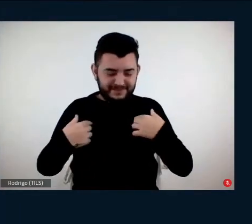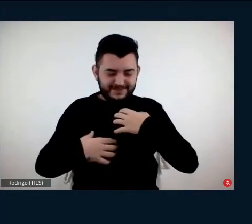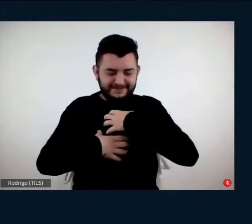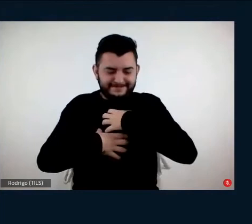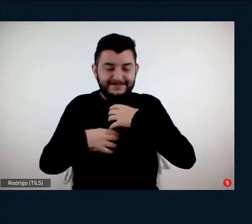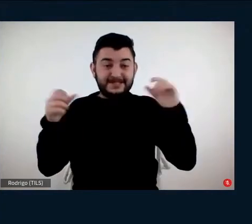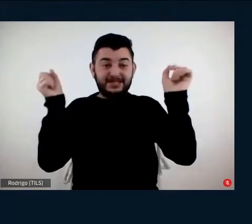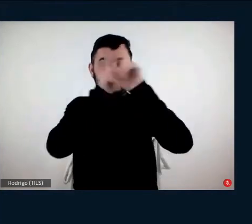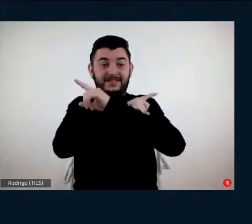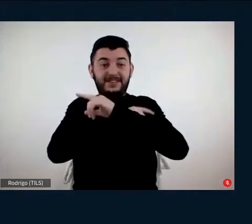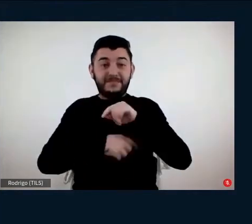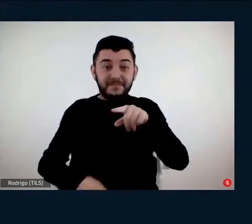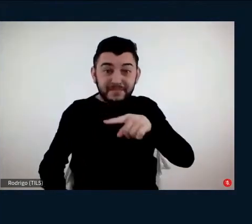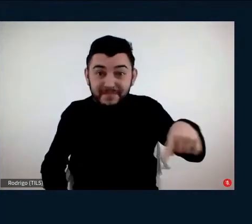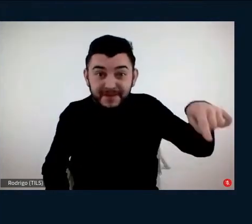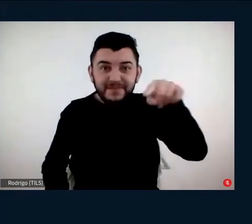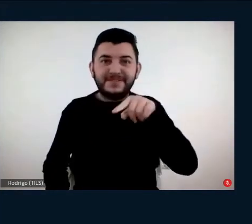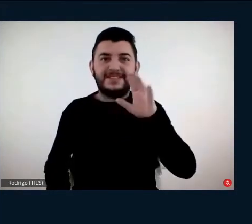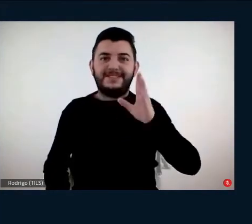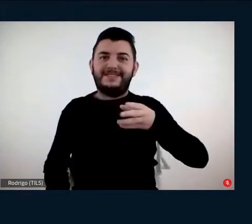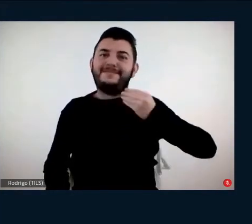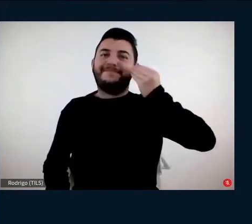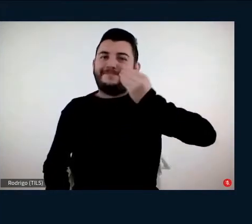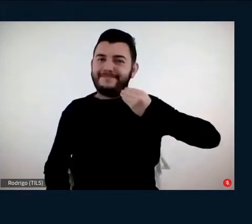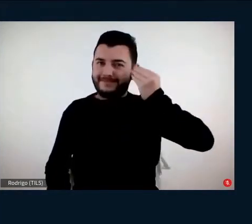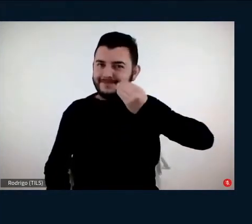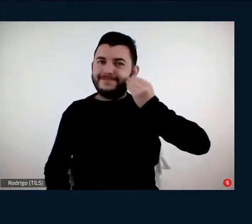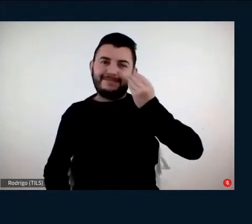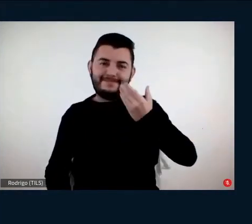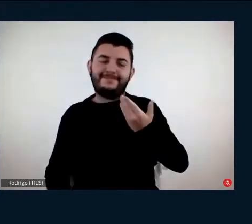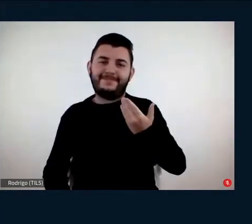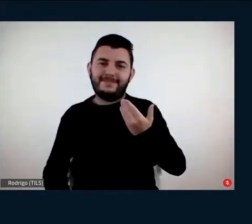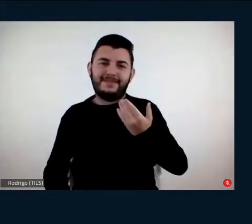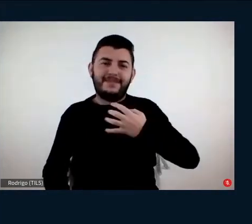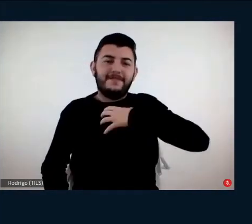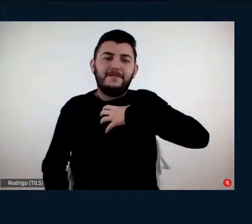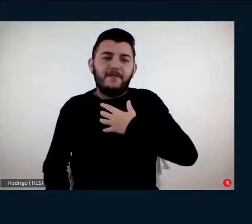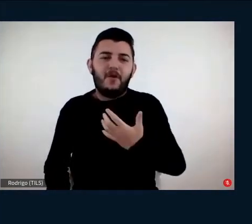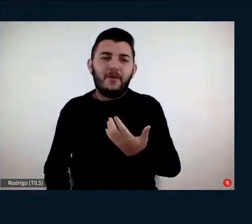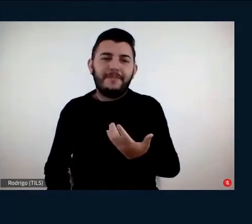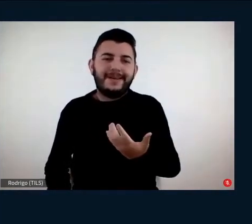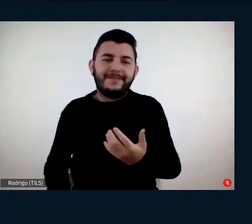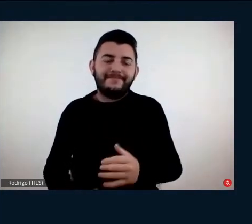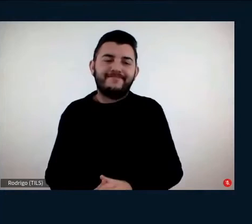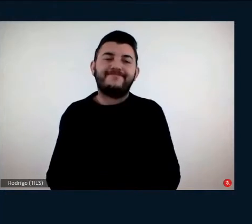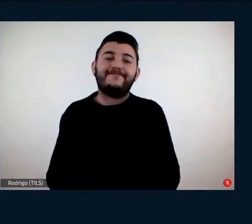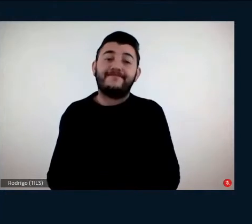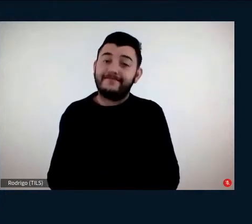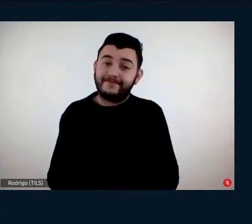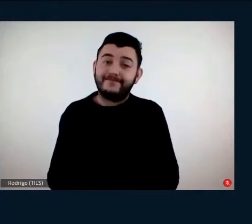para vocês deve ser uma forma, diria,